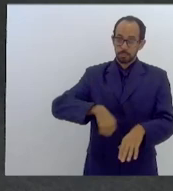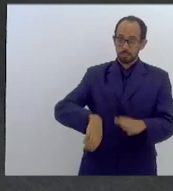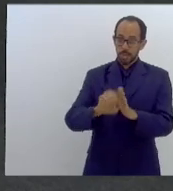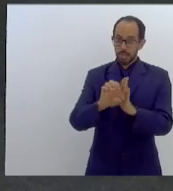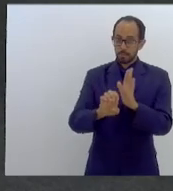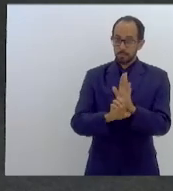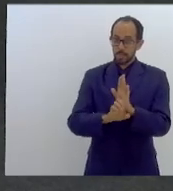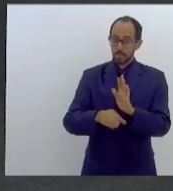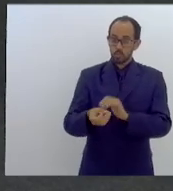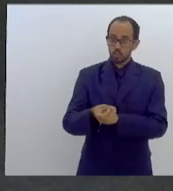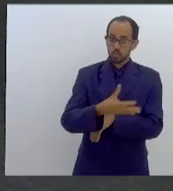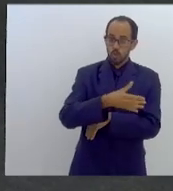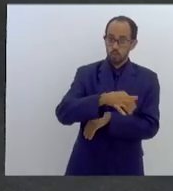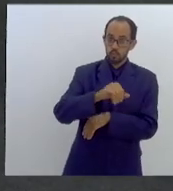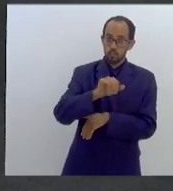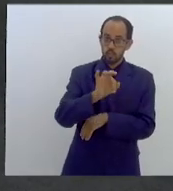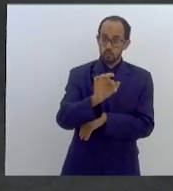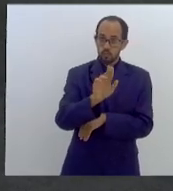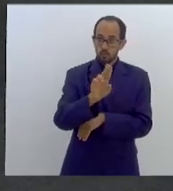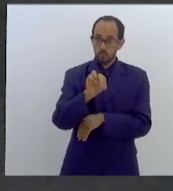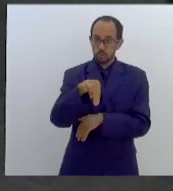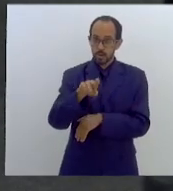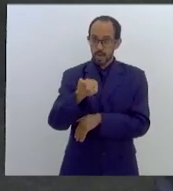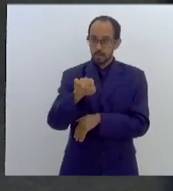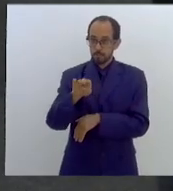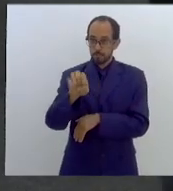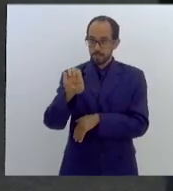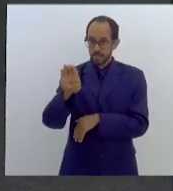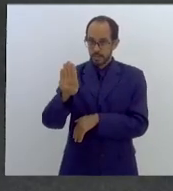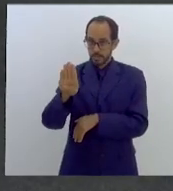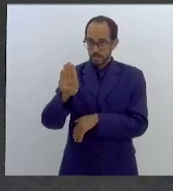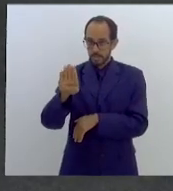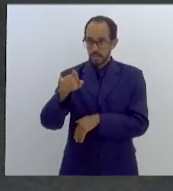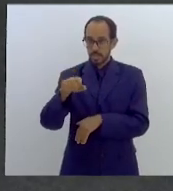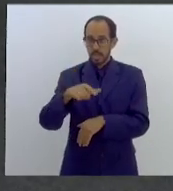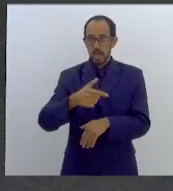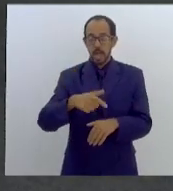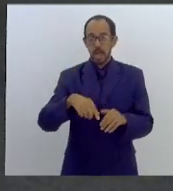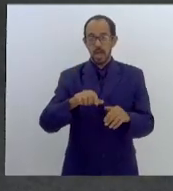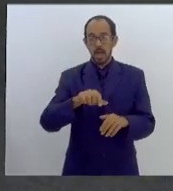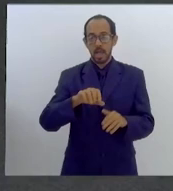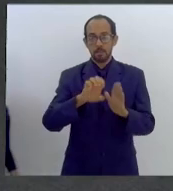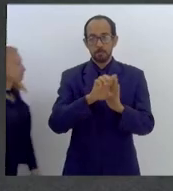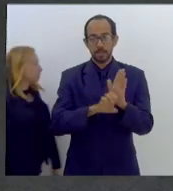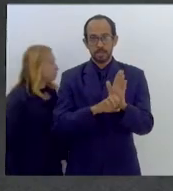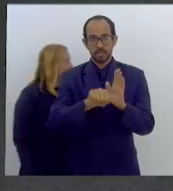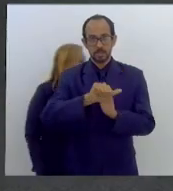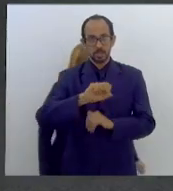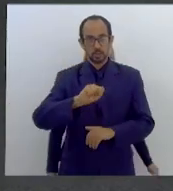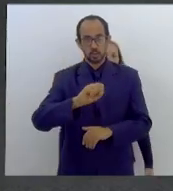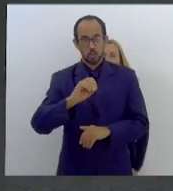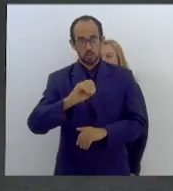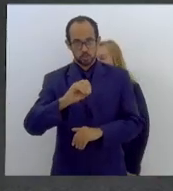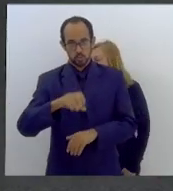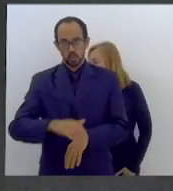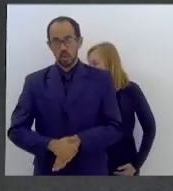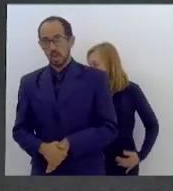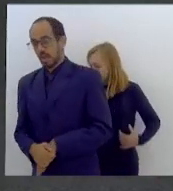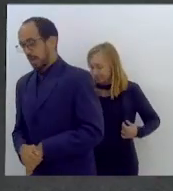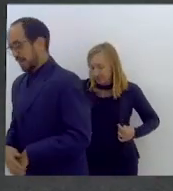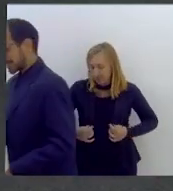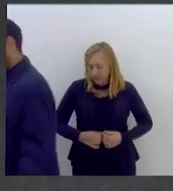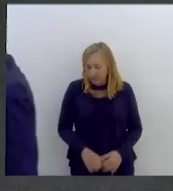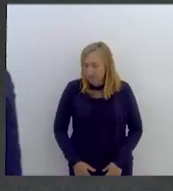novo Fundeb, a emenda constitucional 108 de 2020, que abriu a possibilidade de uma